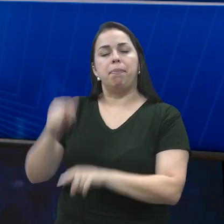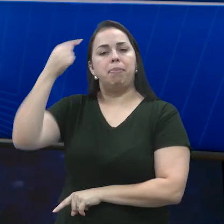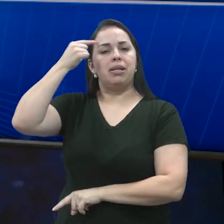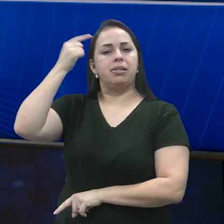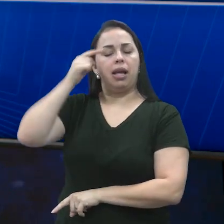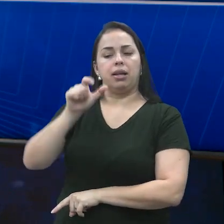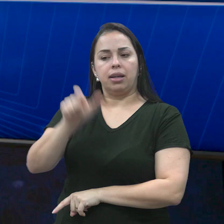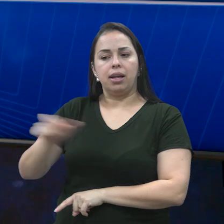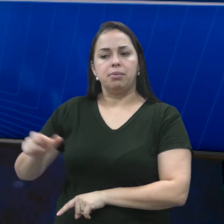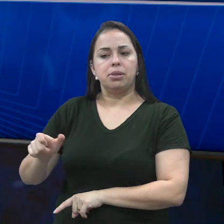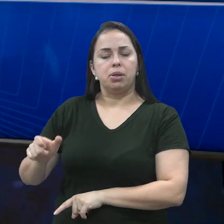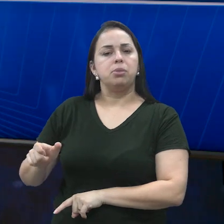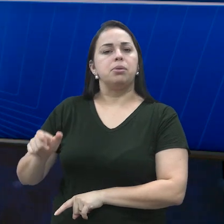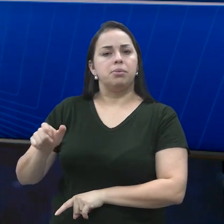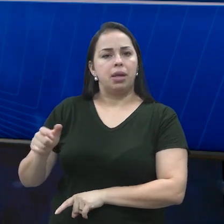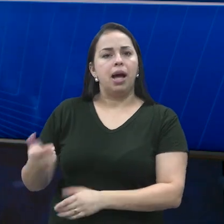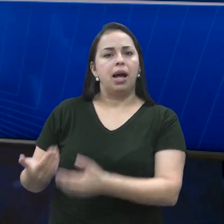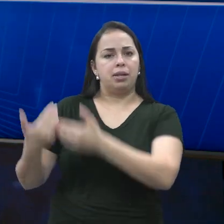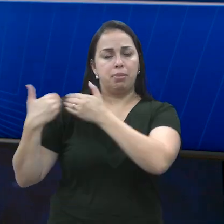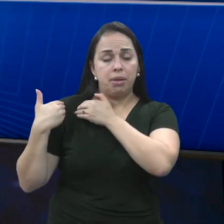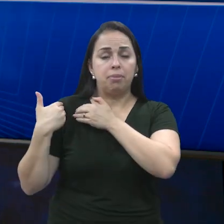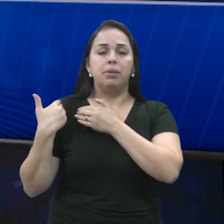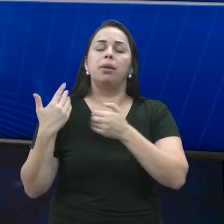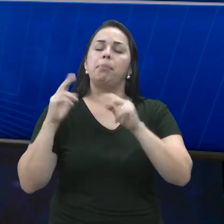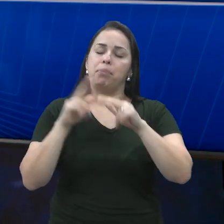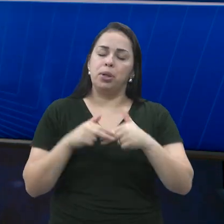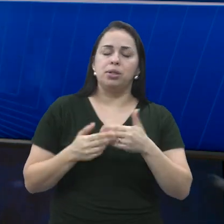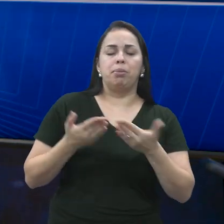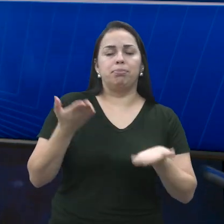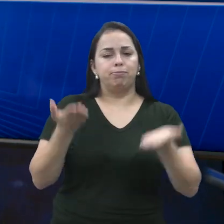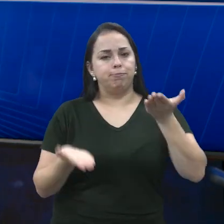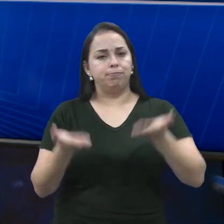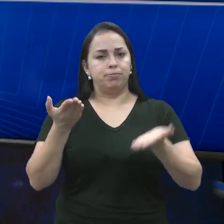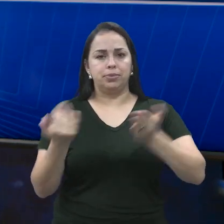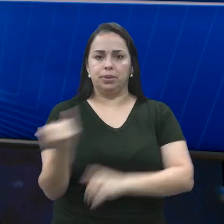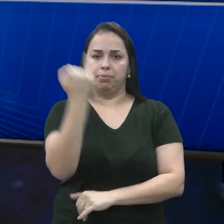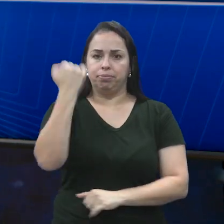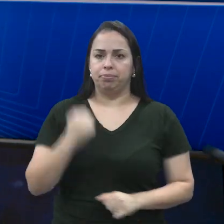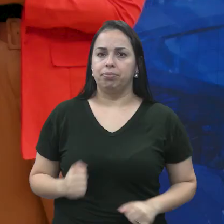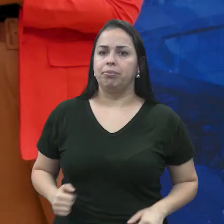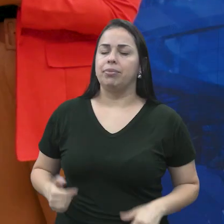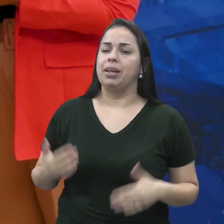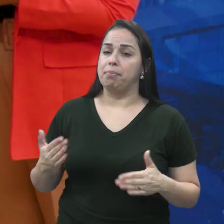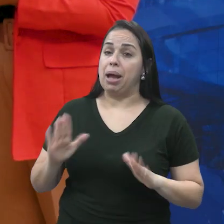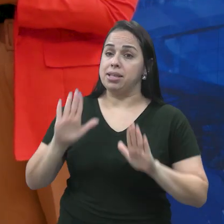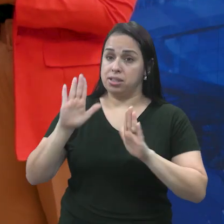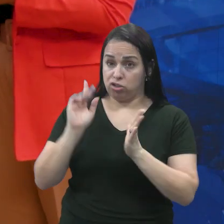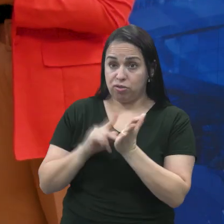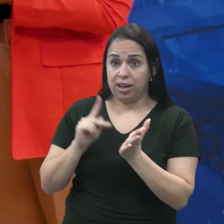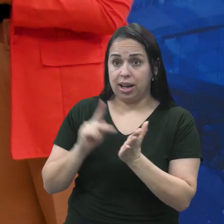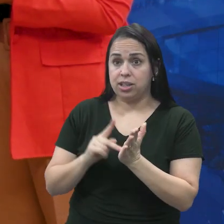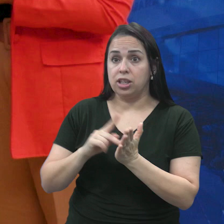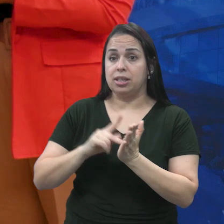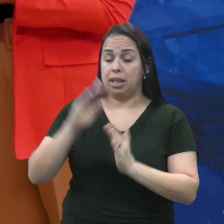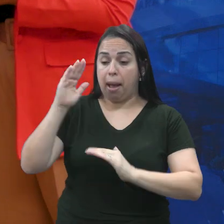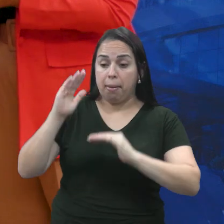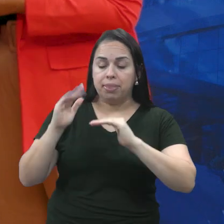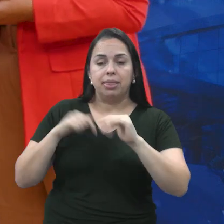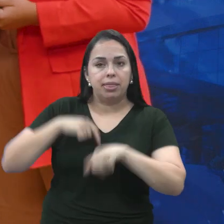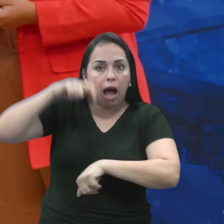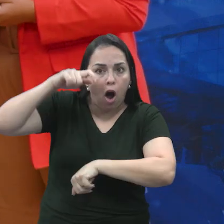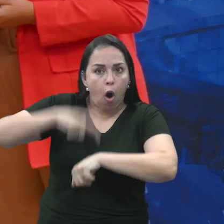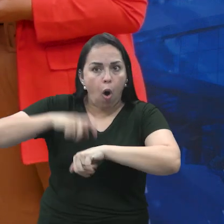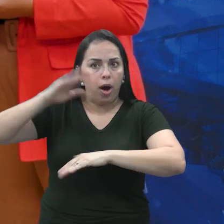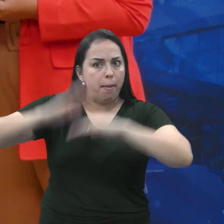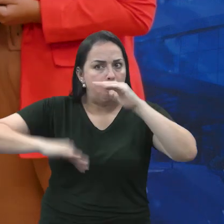pessoa humana. E a gente precisa encontrar mecanismos que equilibrem esses dois direitos fundamentais. E na prática, quais mudanças os usuários